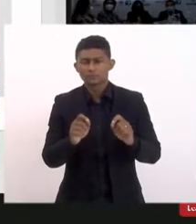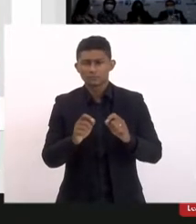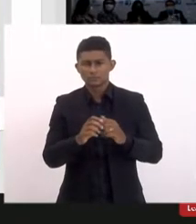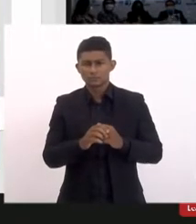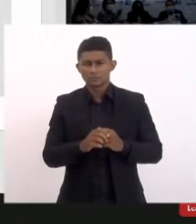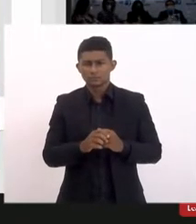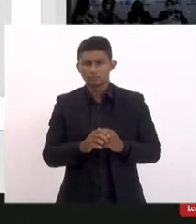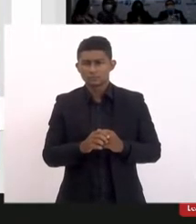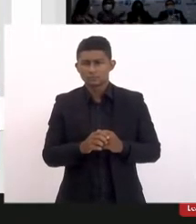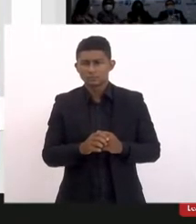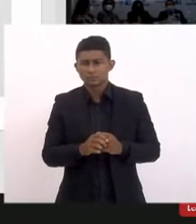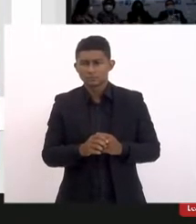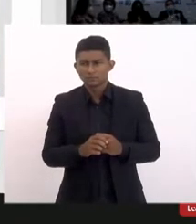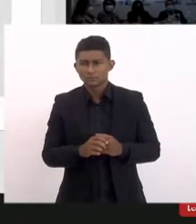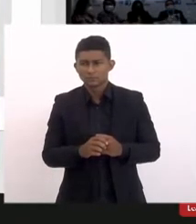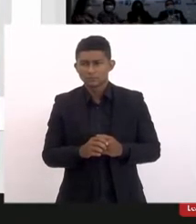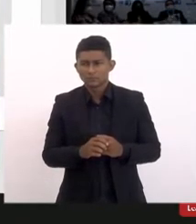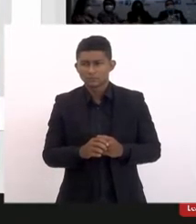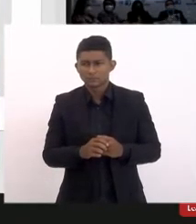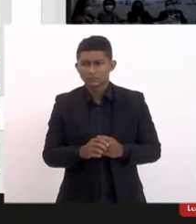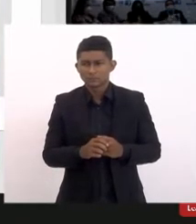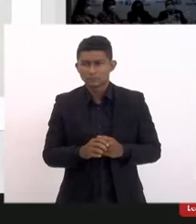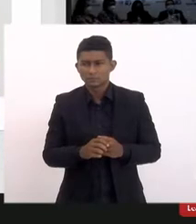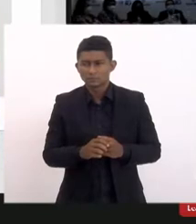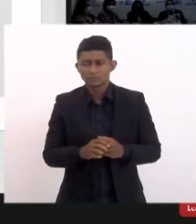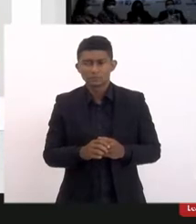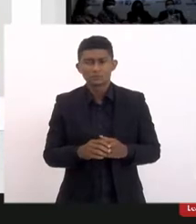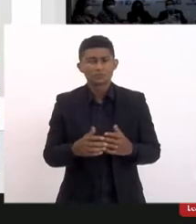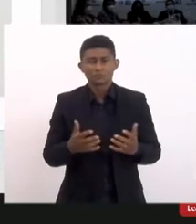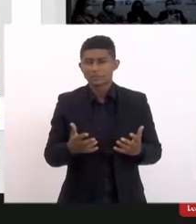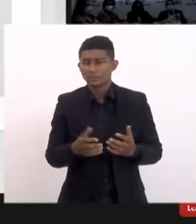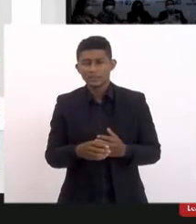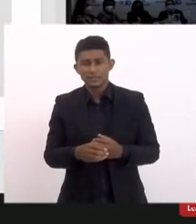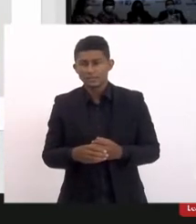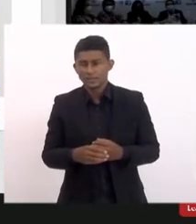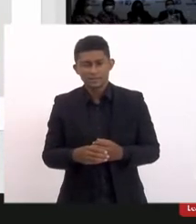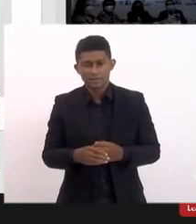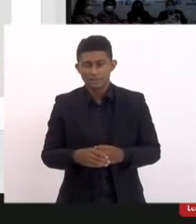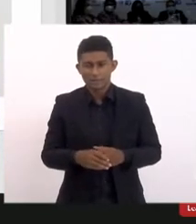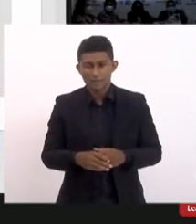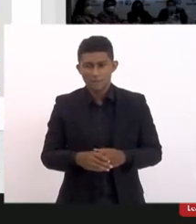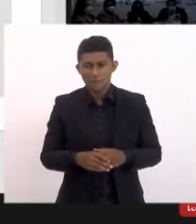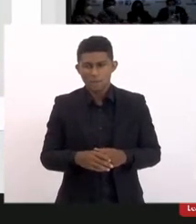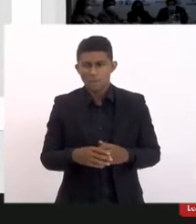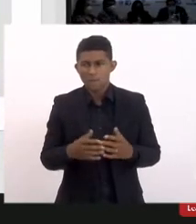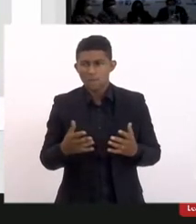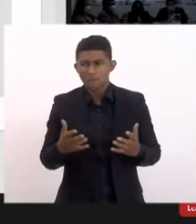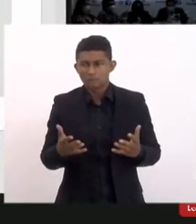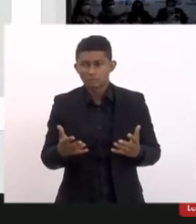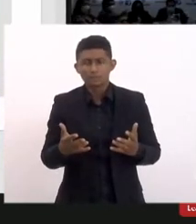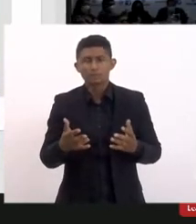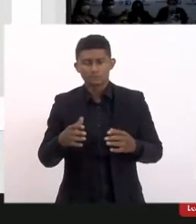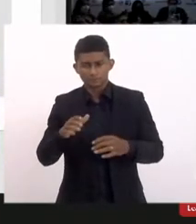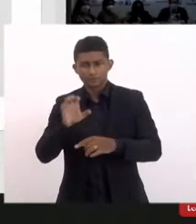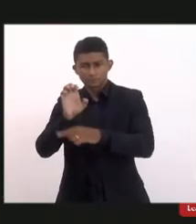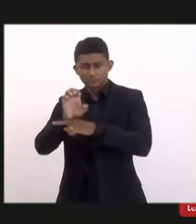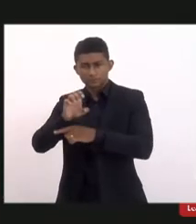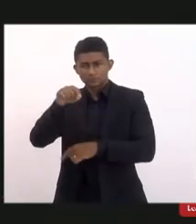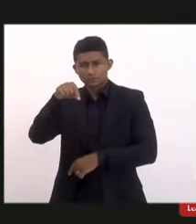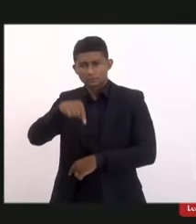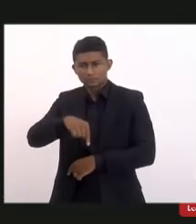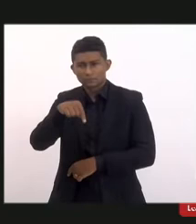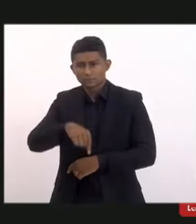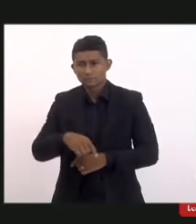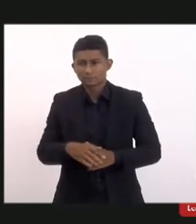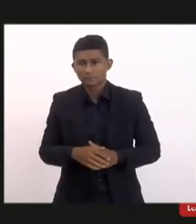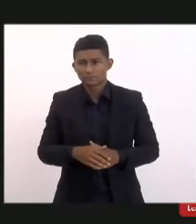Eu vou tentar também essas questões que eu levantei sobre a importância dos protocolos na volta às aulas, né? Não só na rede estadual, mas em